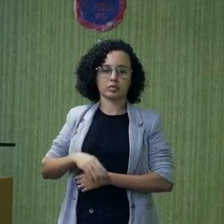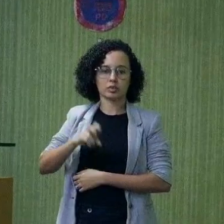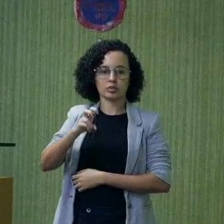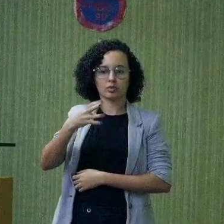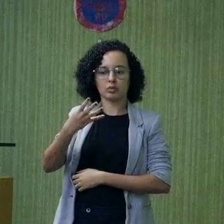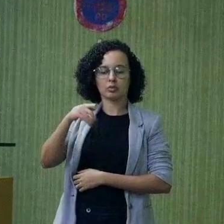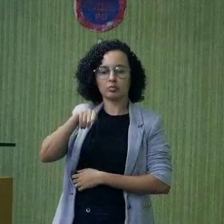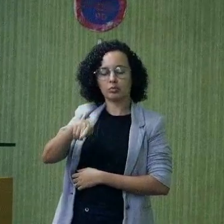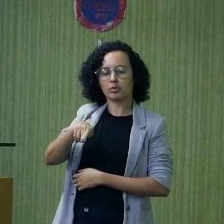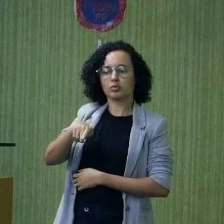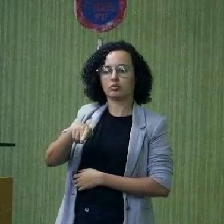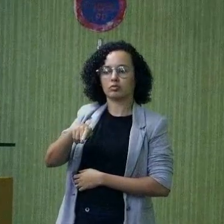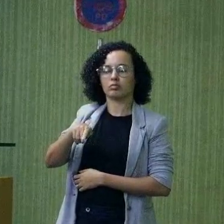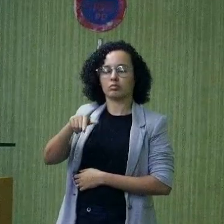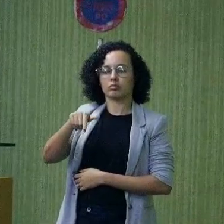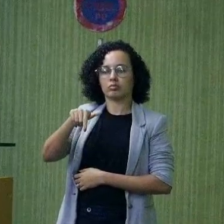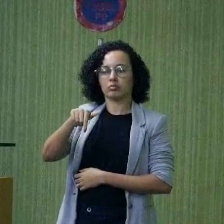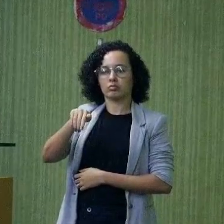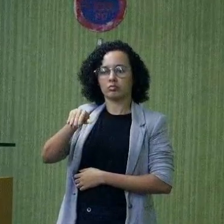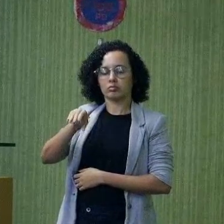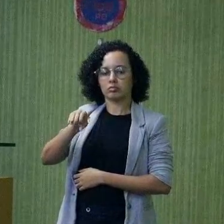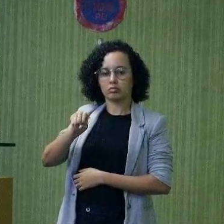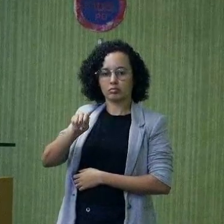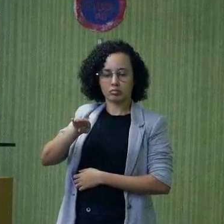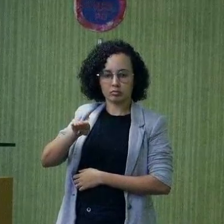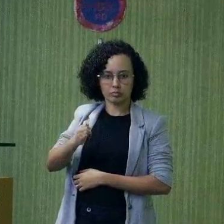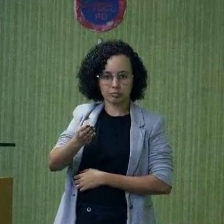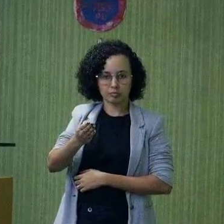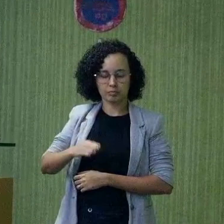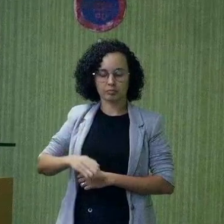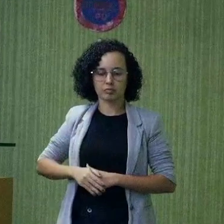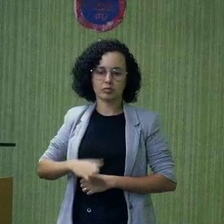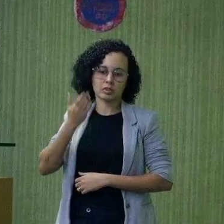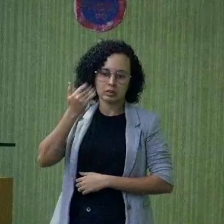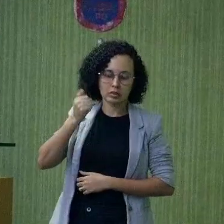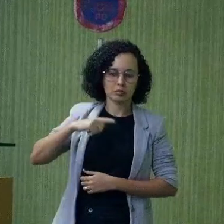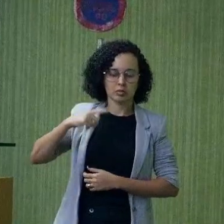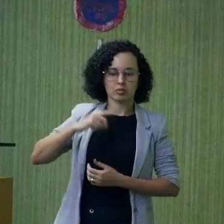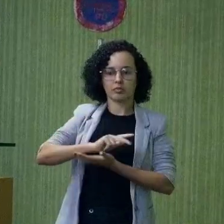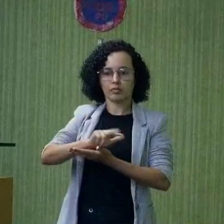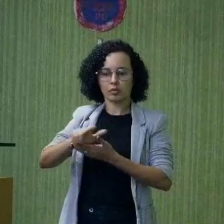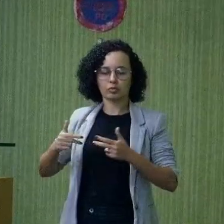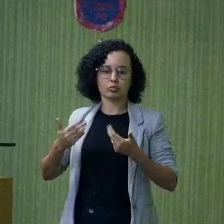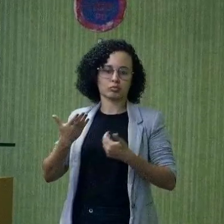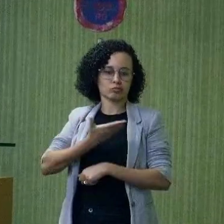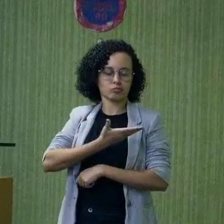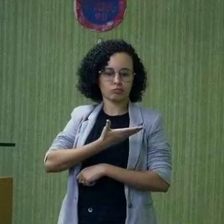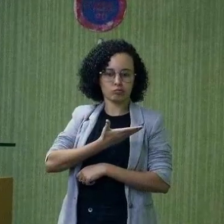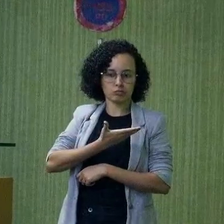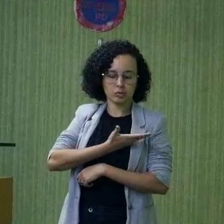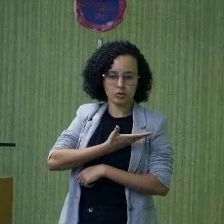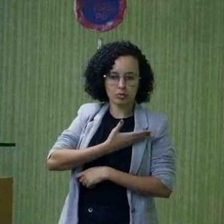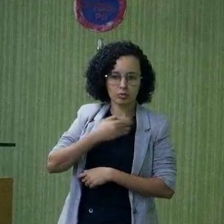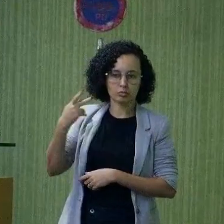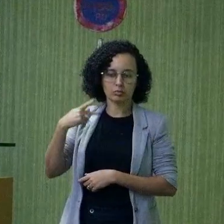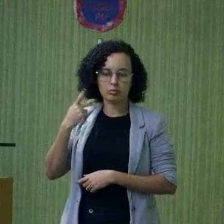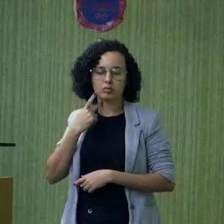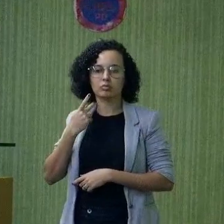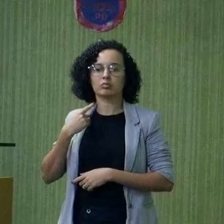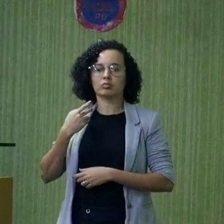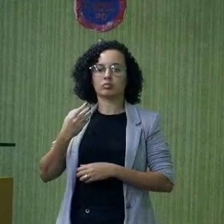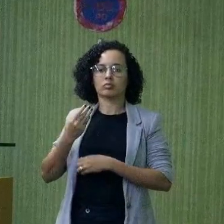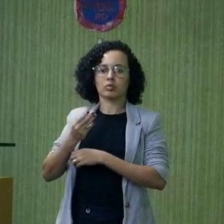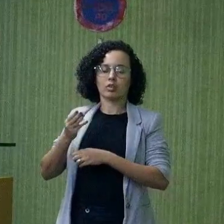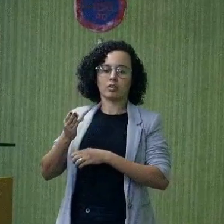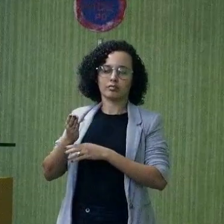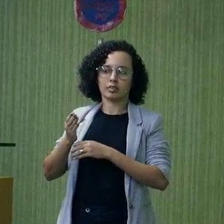54.97 bilhões é claro que a gente sabe que tem muitos colegas que estão atuando em municípios menores E aí talvez principalmente com o